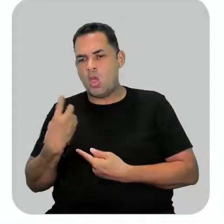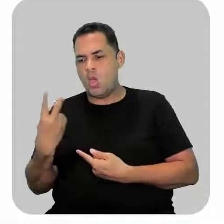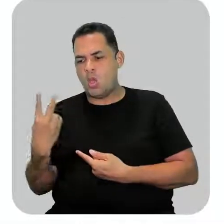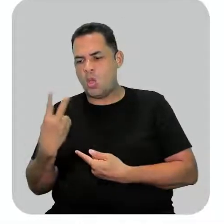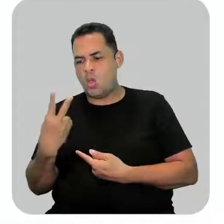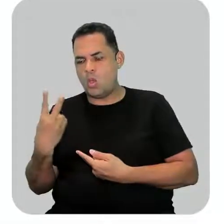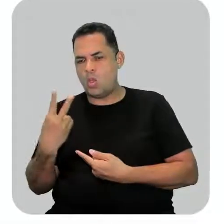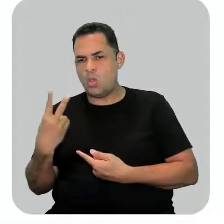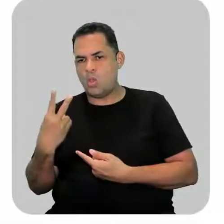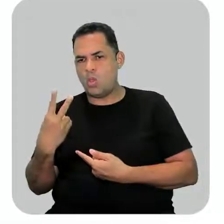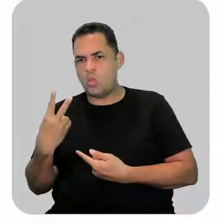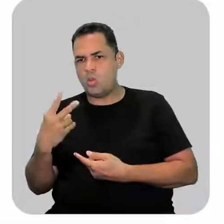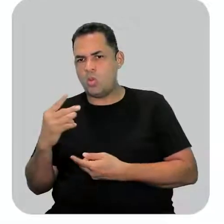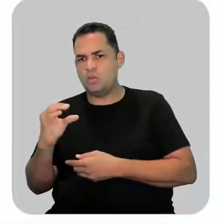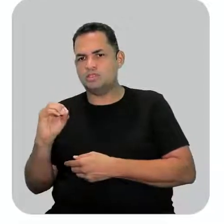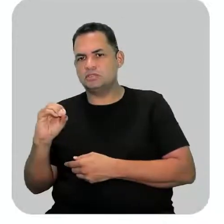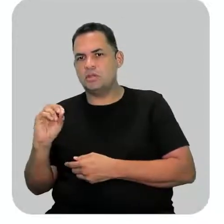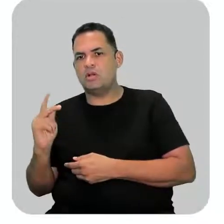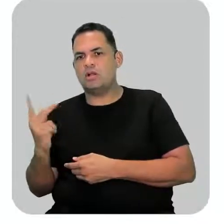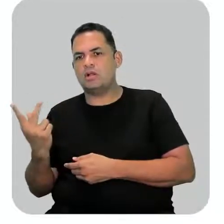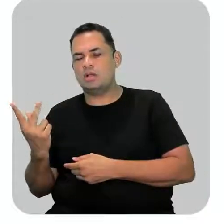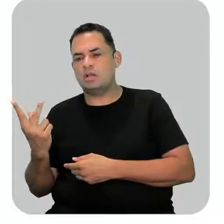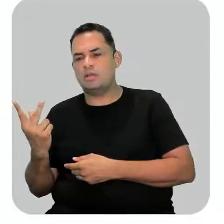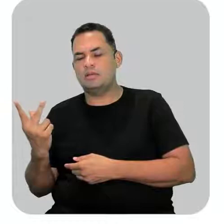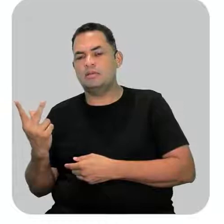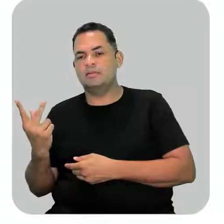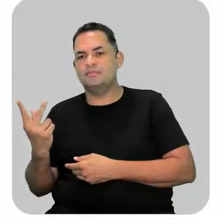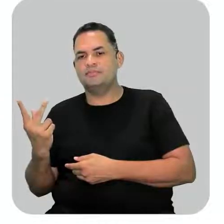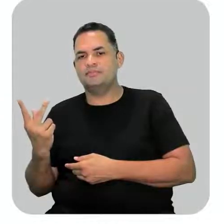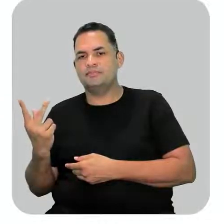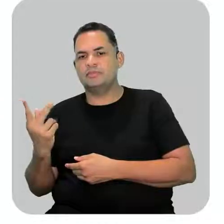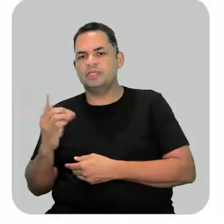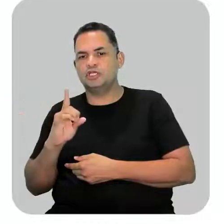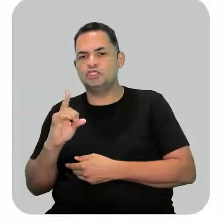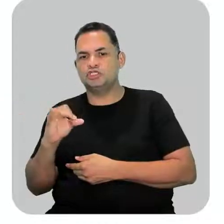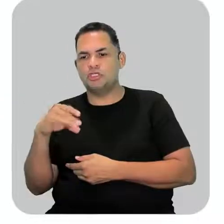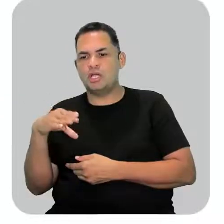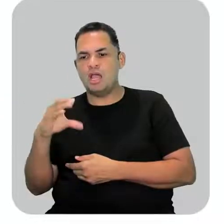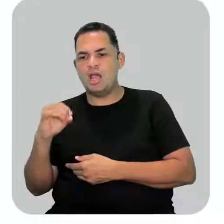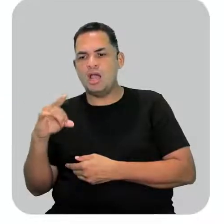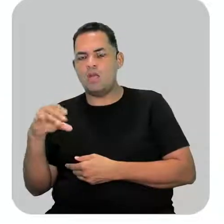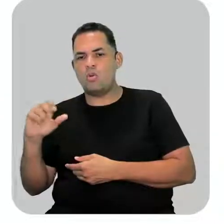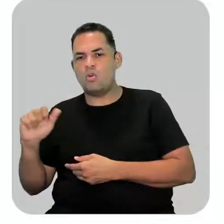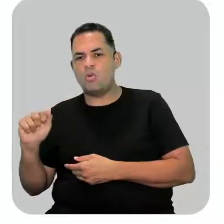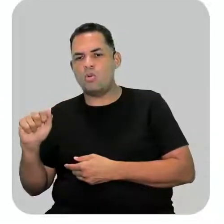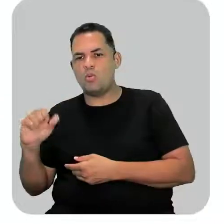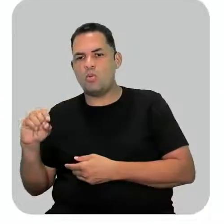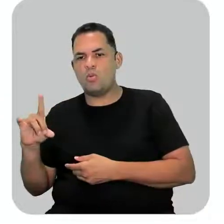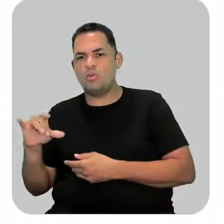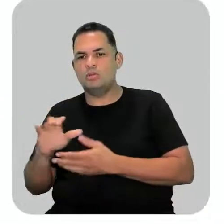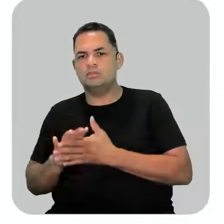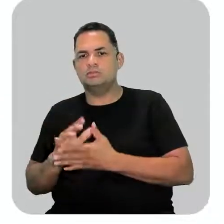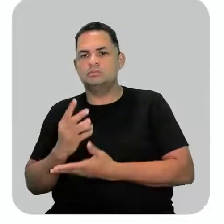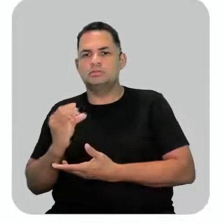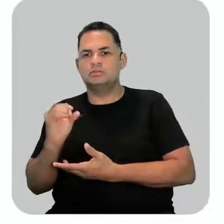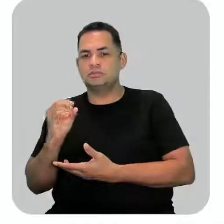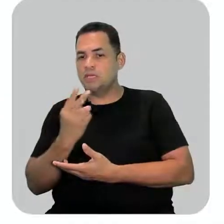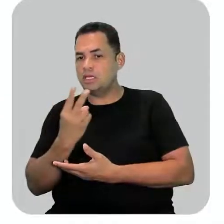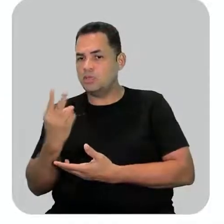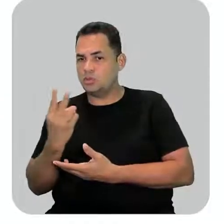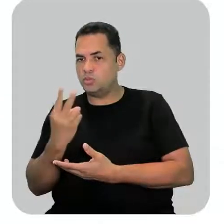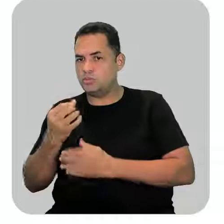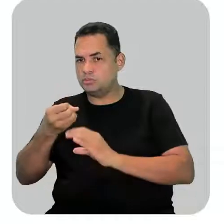2 hidroxilas, aí nós chamamos de diálcool, porque ele apresenta